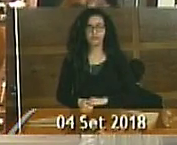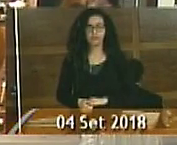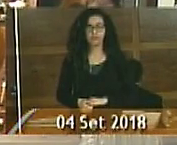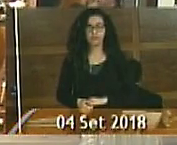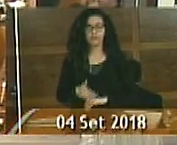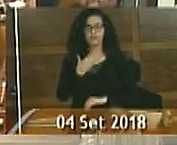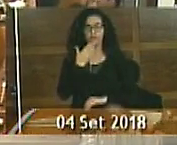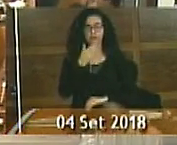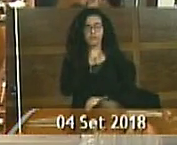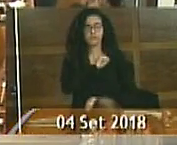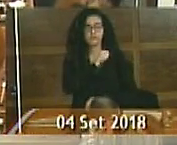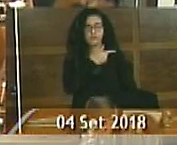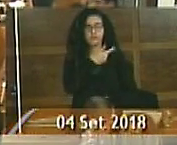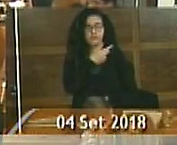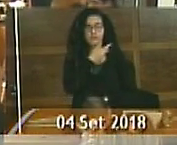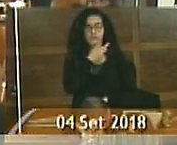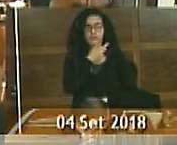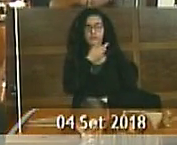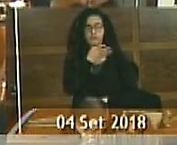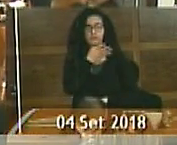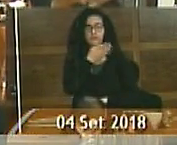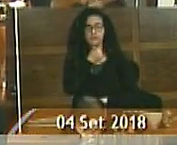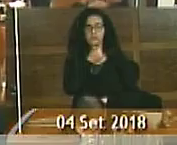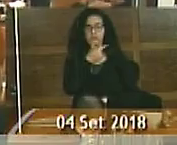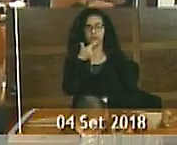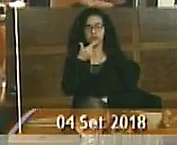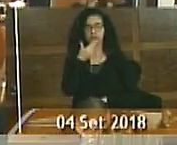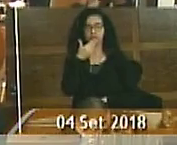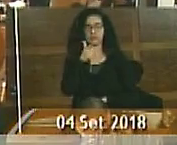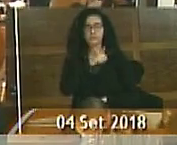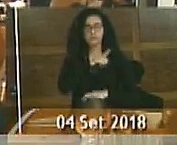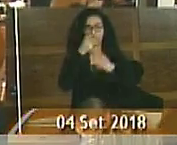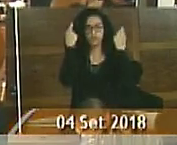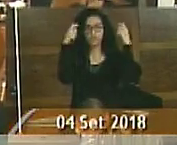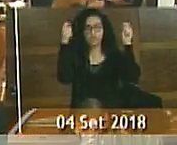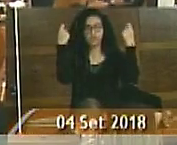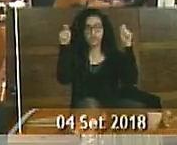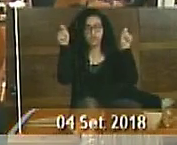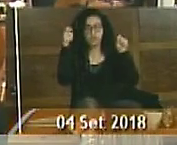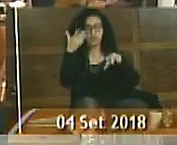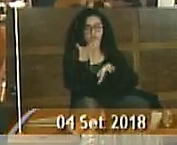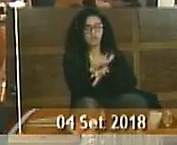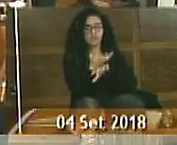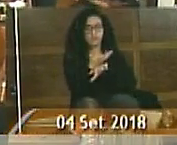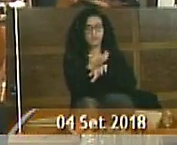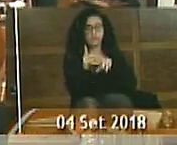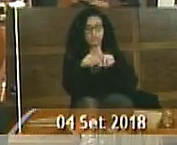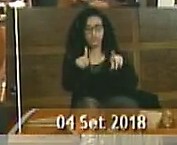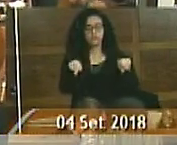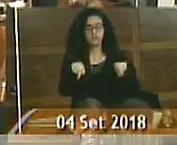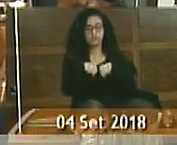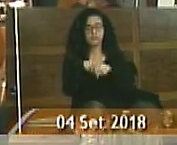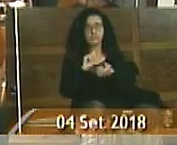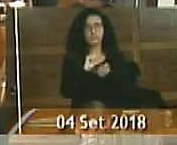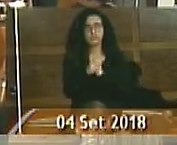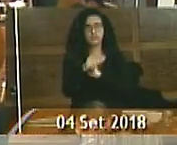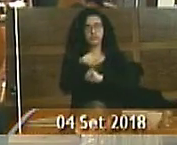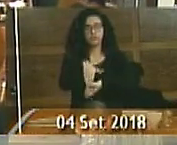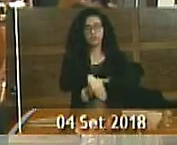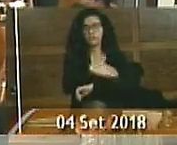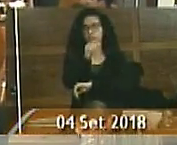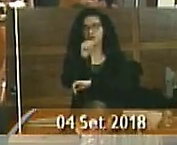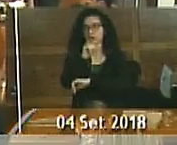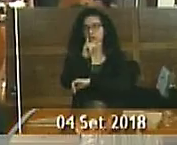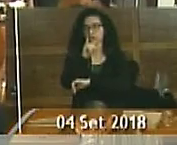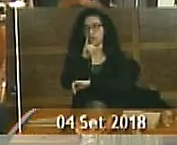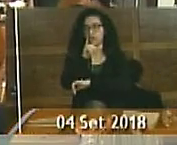Indicação 2412, implantação de academia ao ar livre na Praça de Quadra Poliesportiva Ayrton Senna,